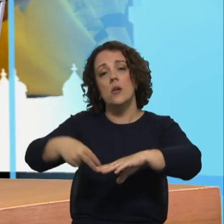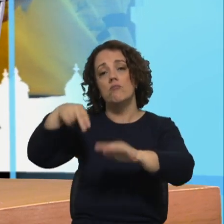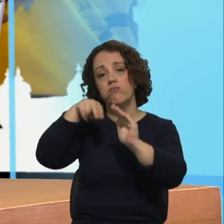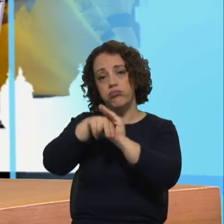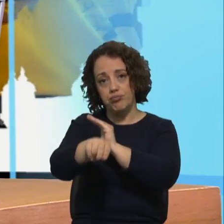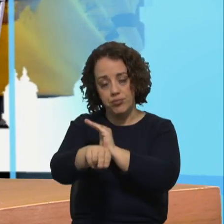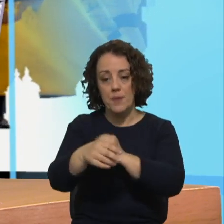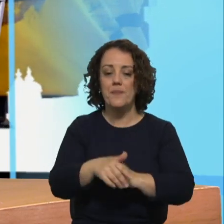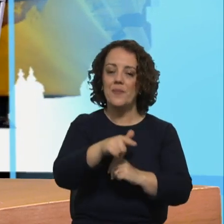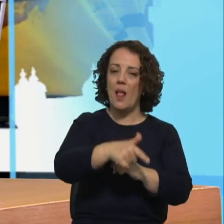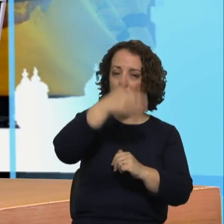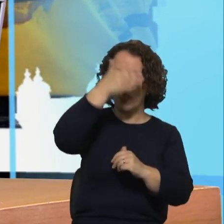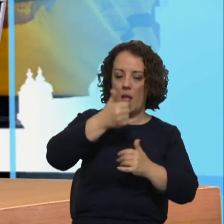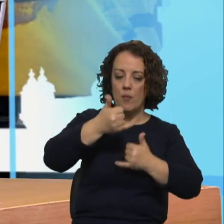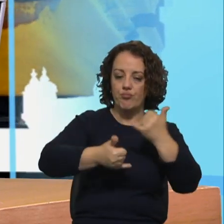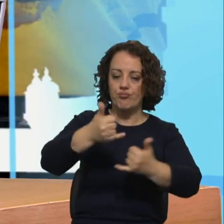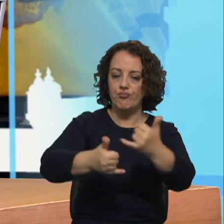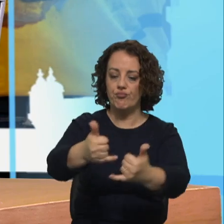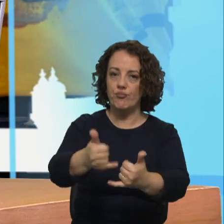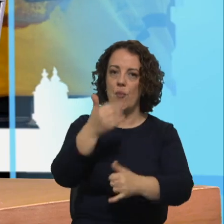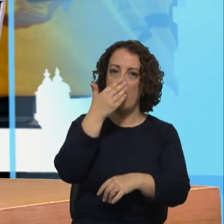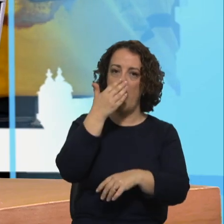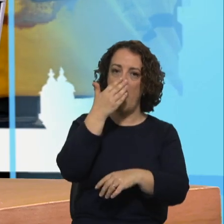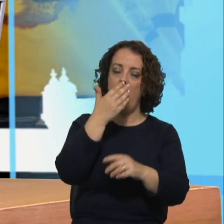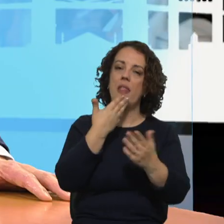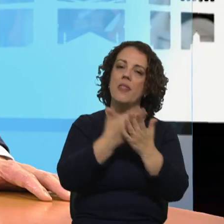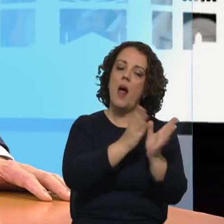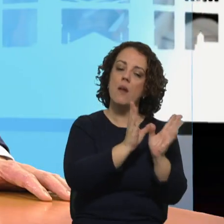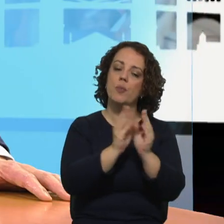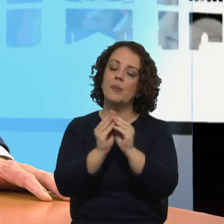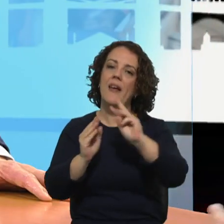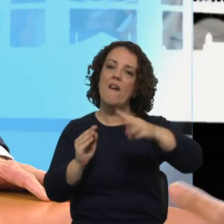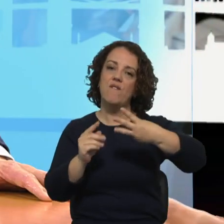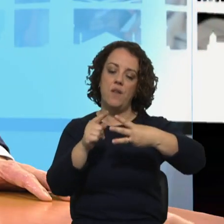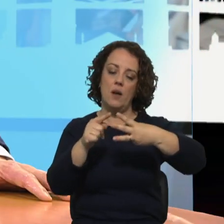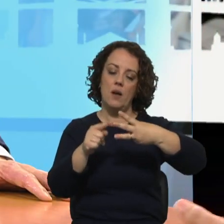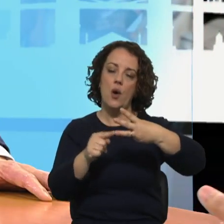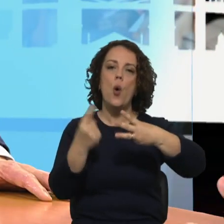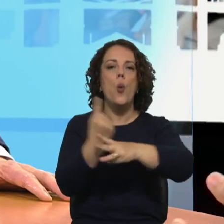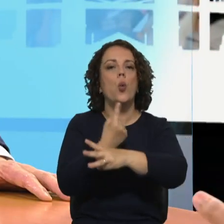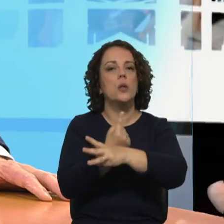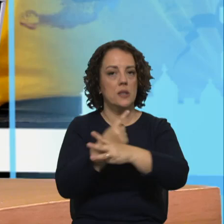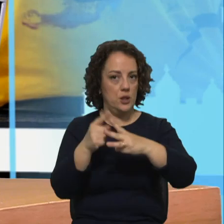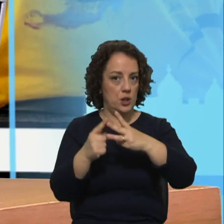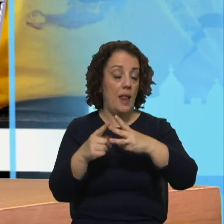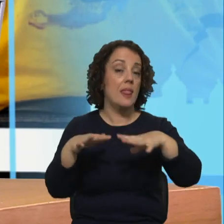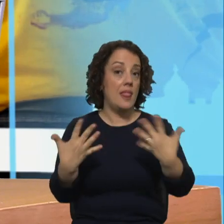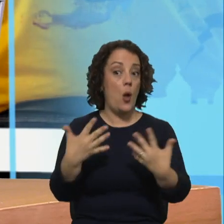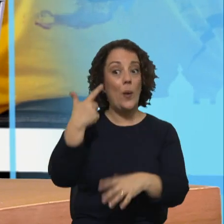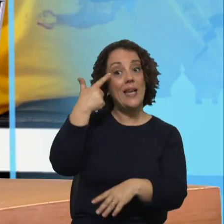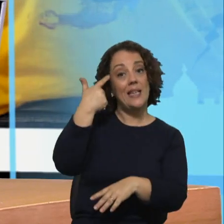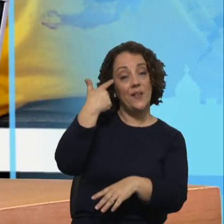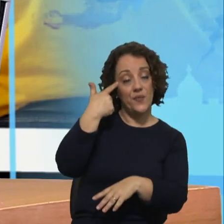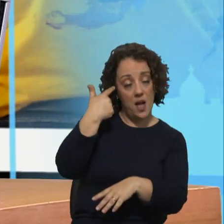Didascália acerca de um tríduo pascal. E, por isso, à quinta-feira, o Senhor terá